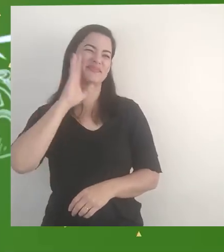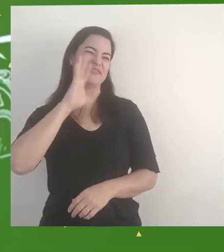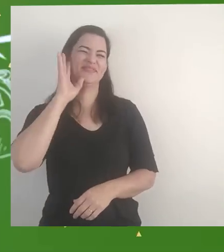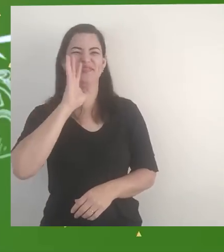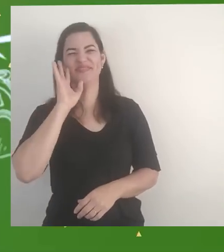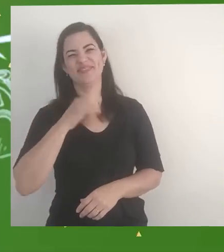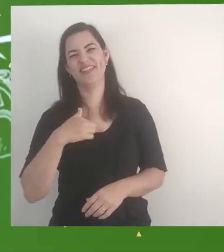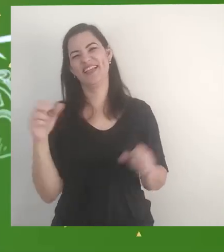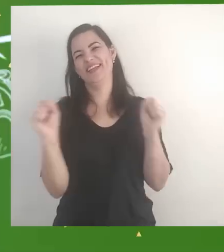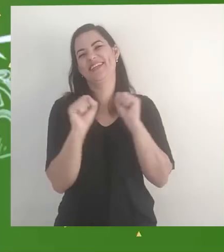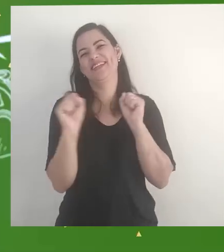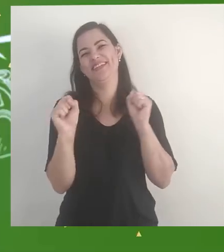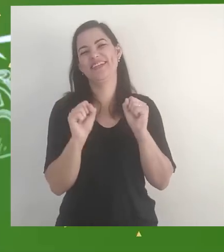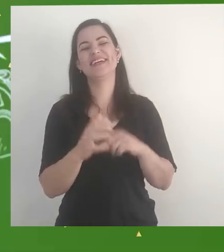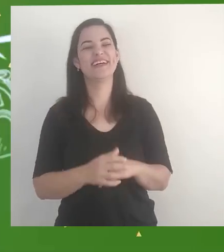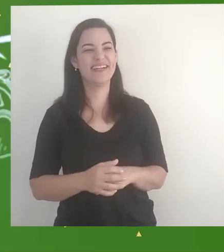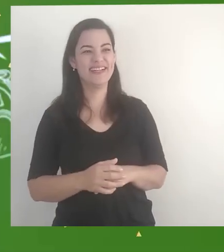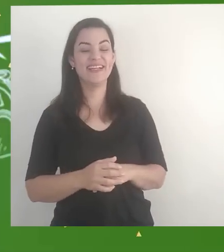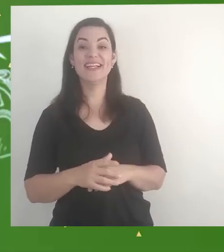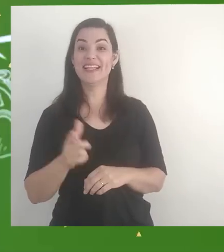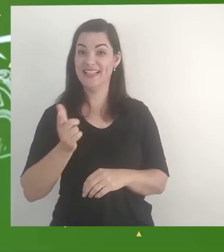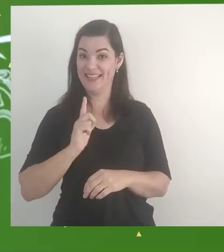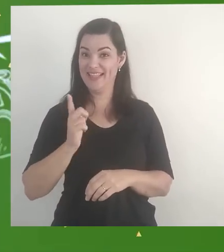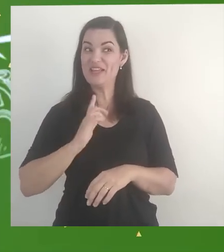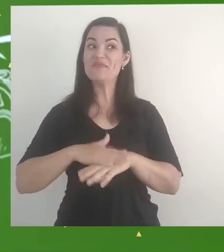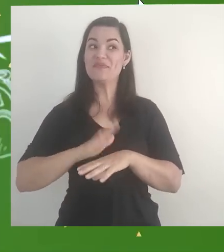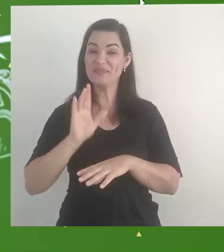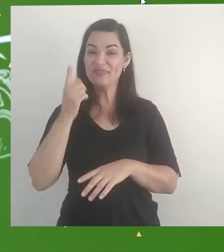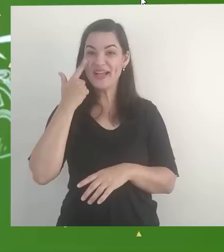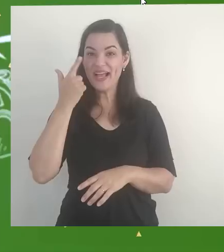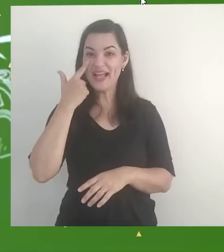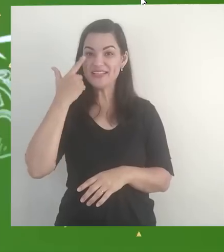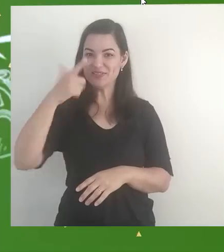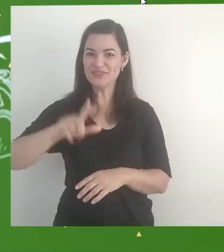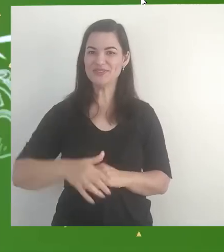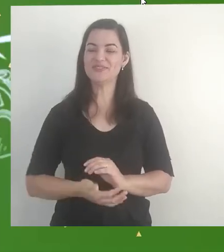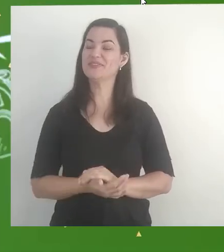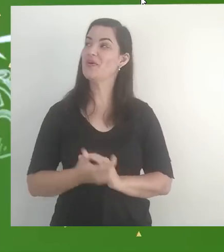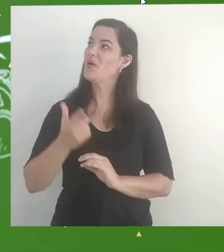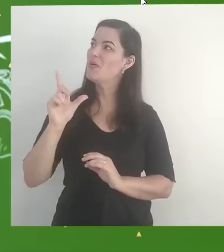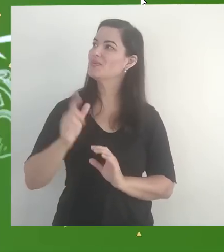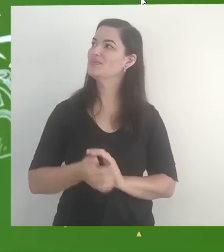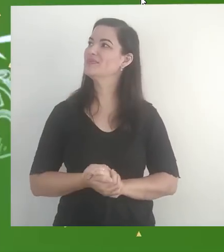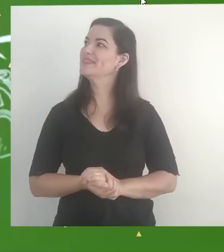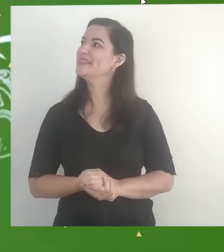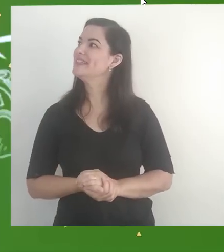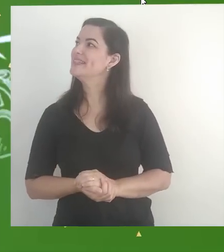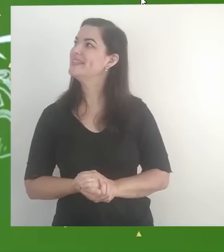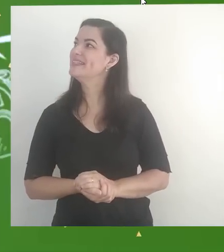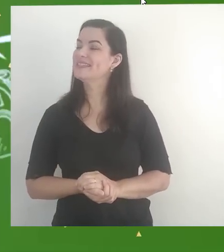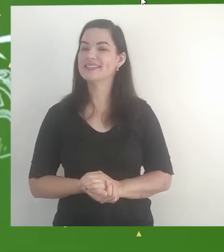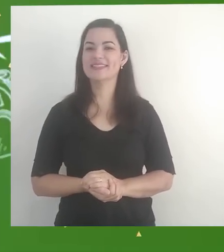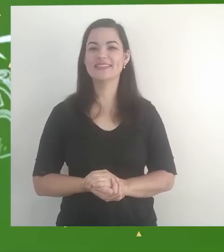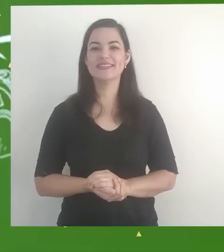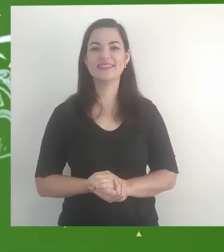Ai, muito legal, adorei. Tem muitas hipóteses aqui. Vamos ver mais uma.